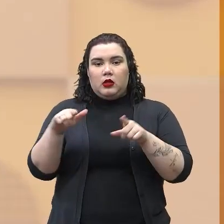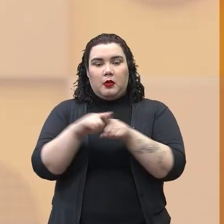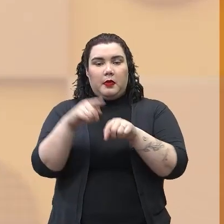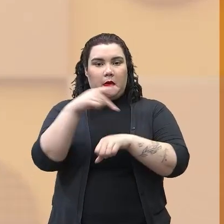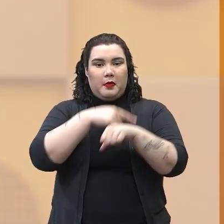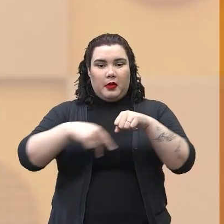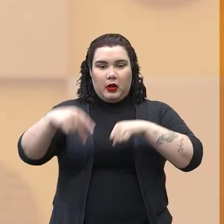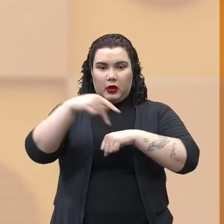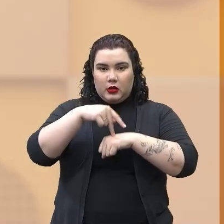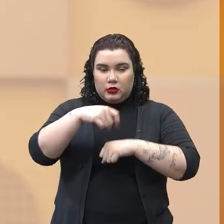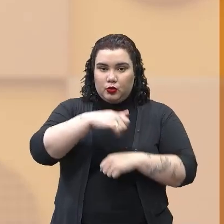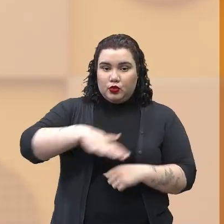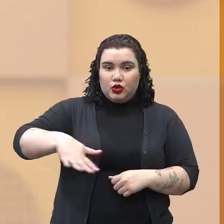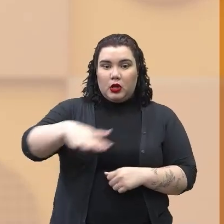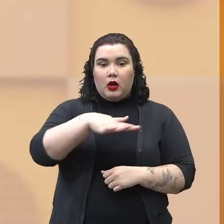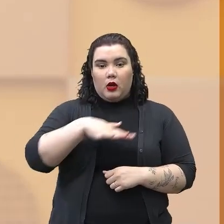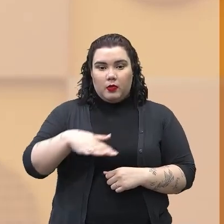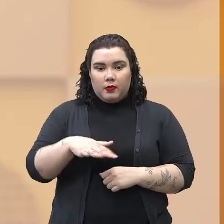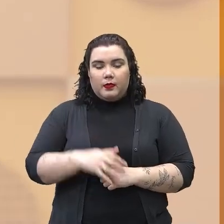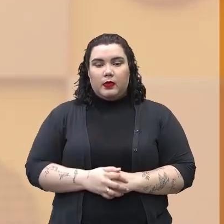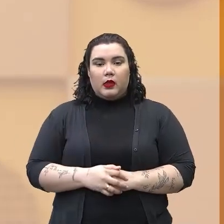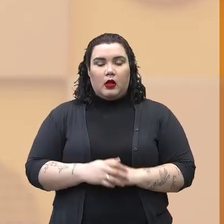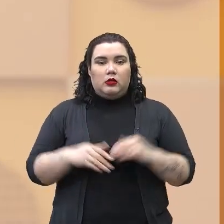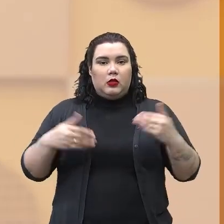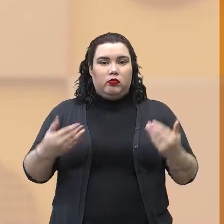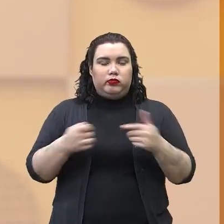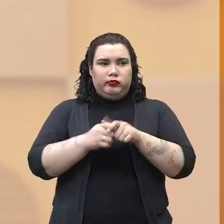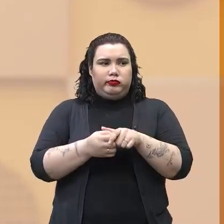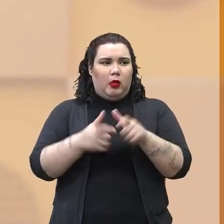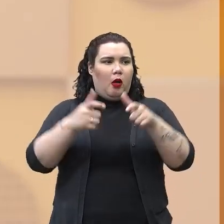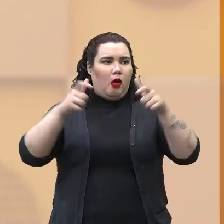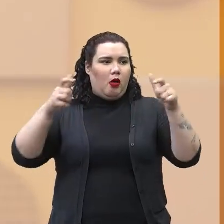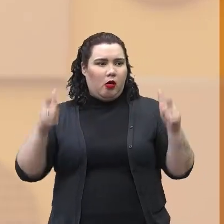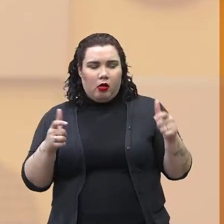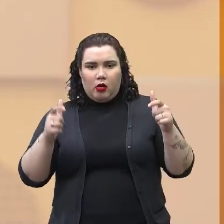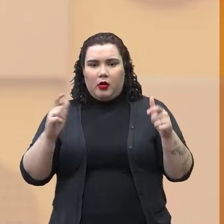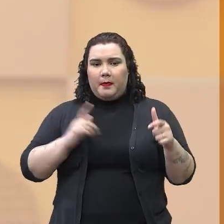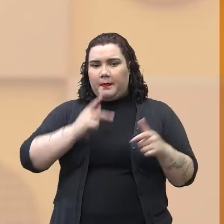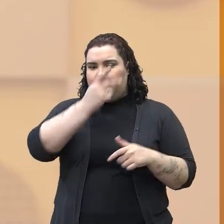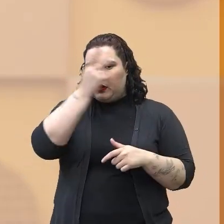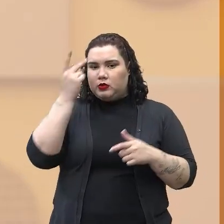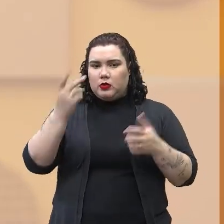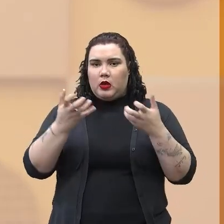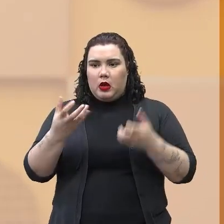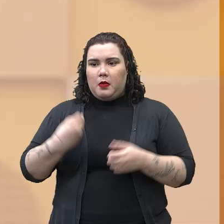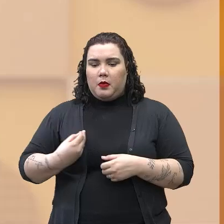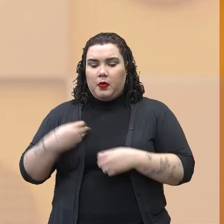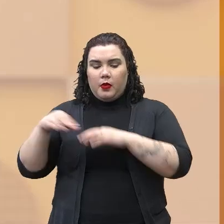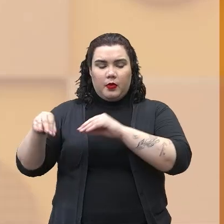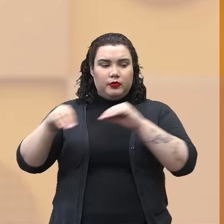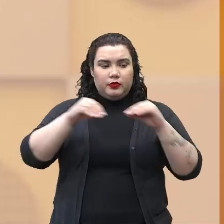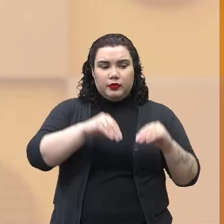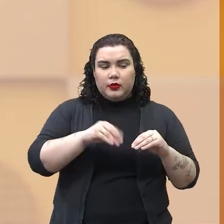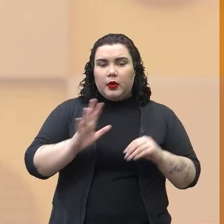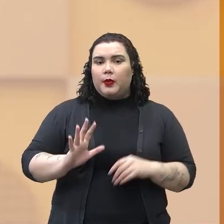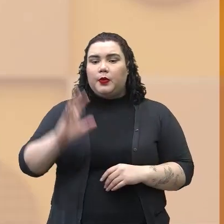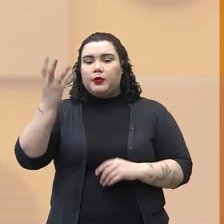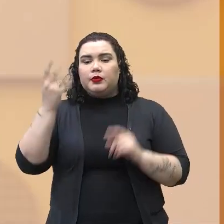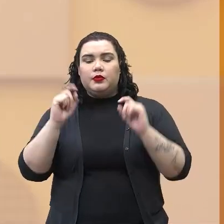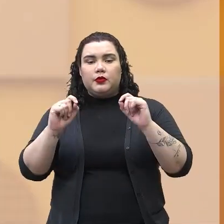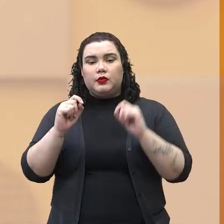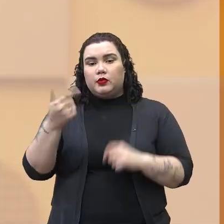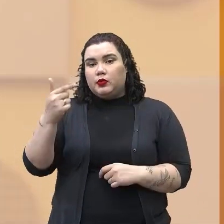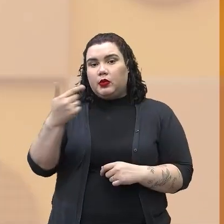América Latina de maneira geral, às vezes o crescimento foi tão forte, foi tanta gente querendo ir morar na cidade, que acabou, né, não